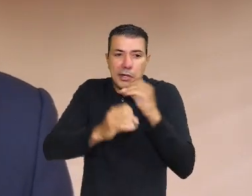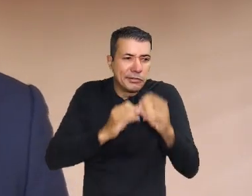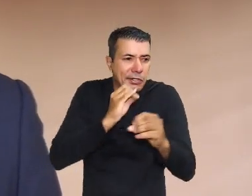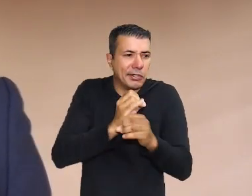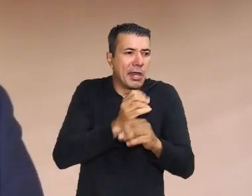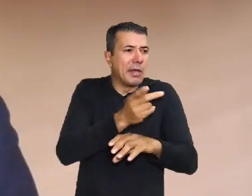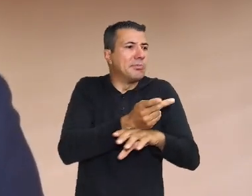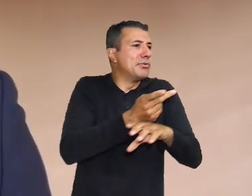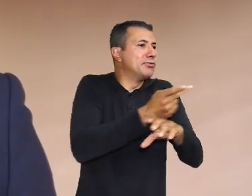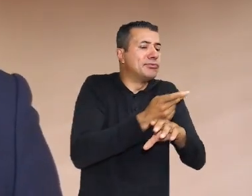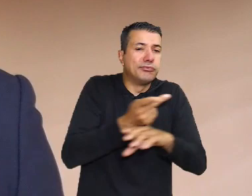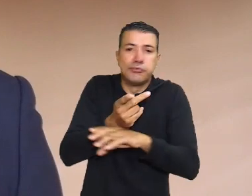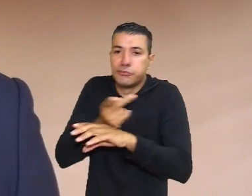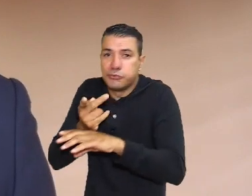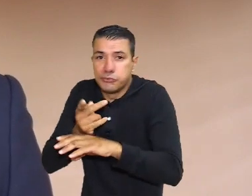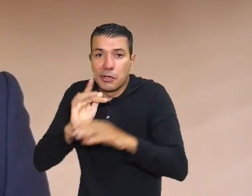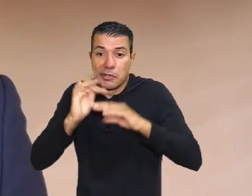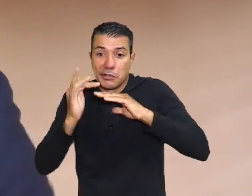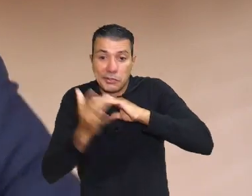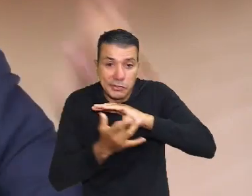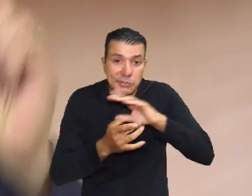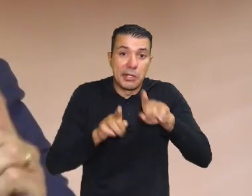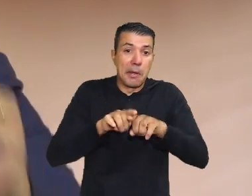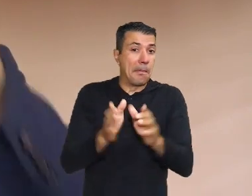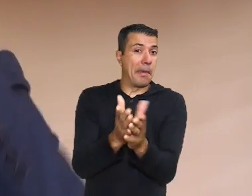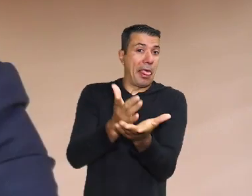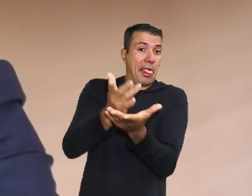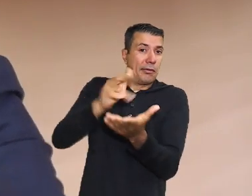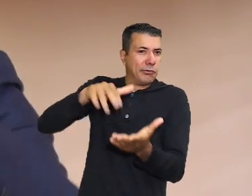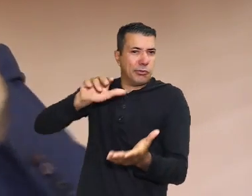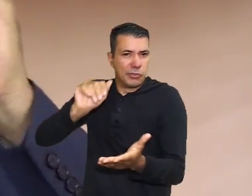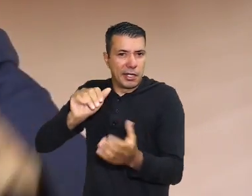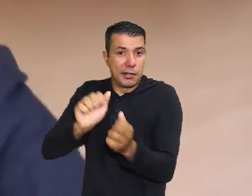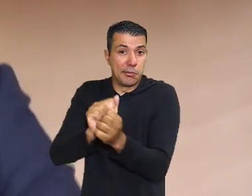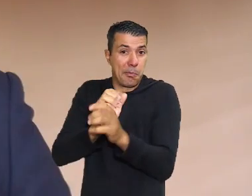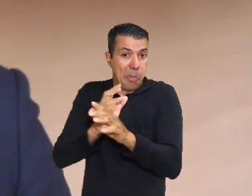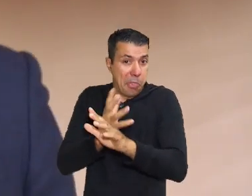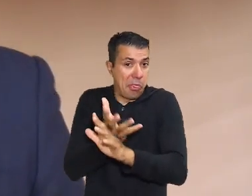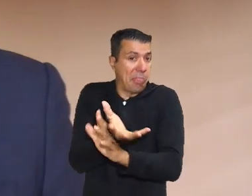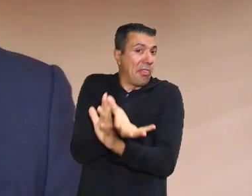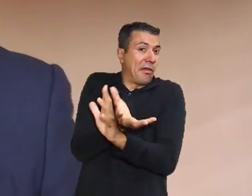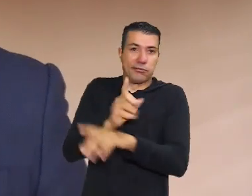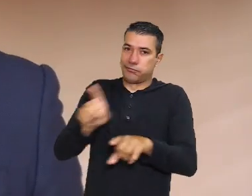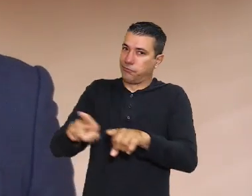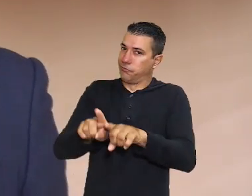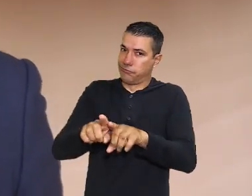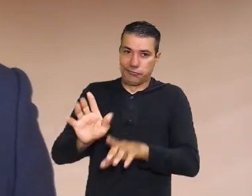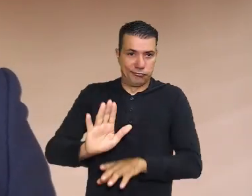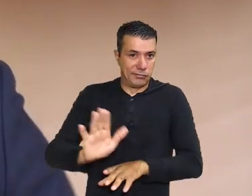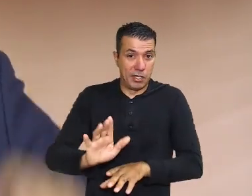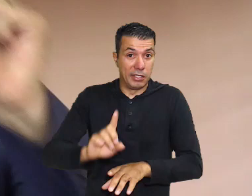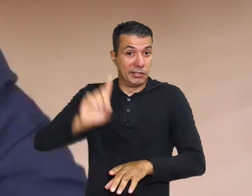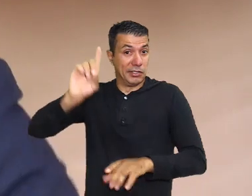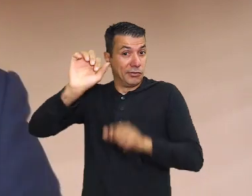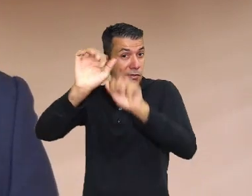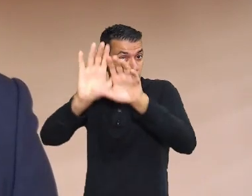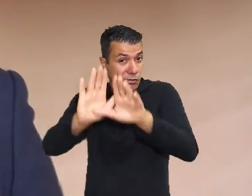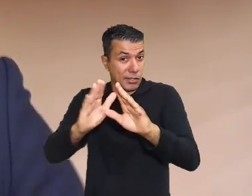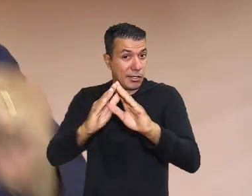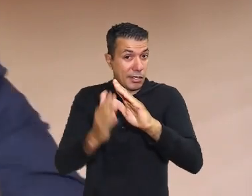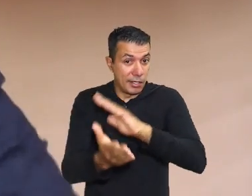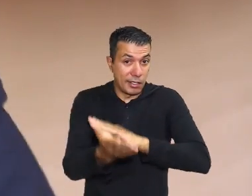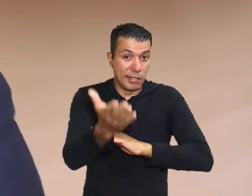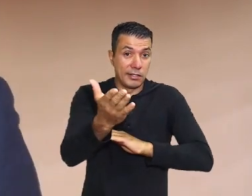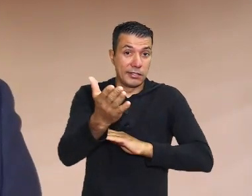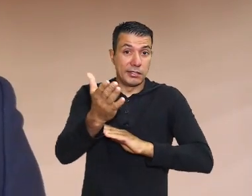internet. Pode ter certeza, a palavra de Deus nunca volta vazia. Portanto, que Deus abençoe a sua casa,